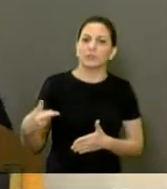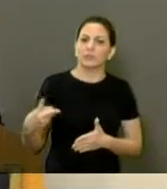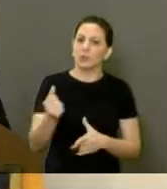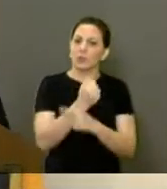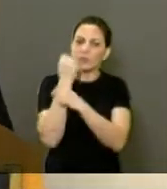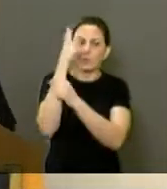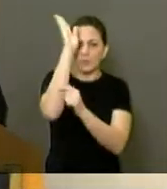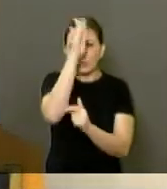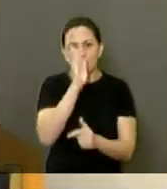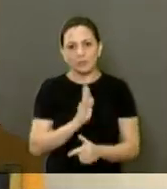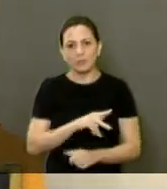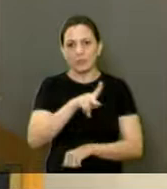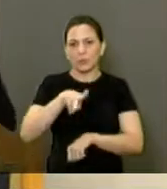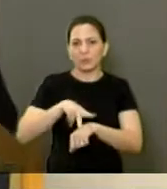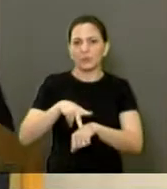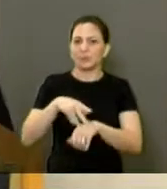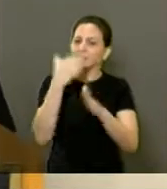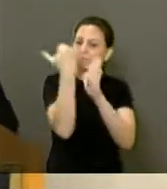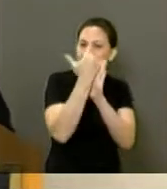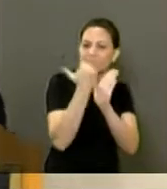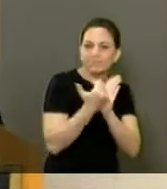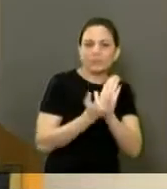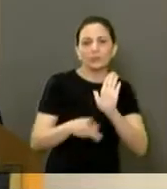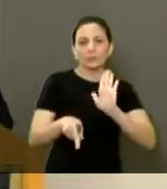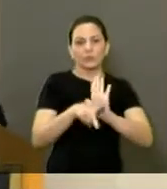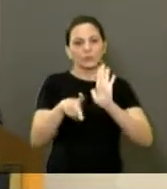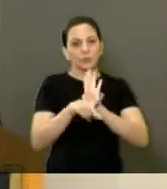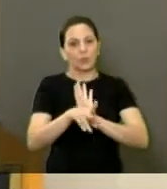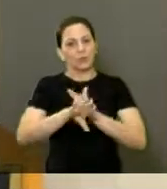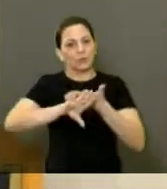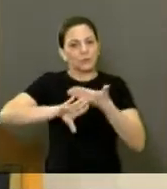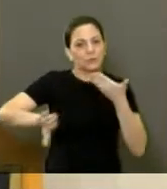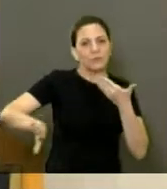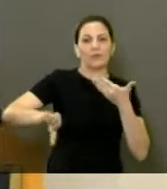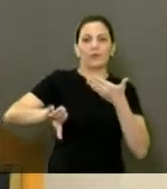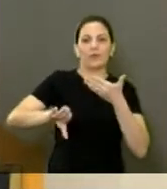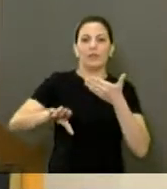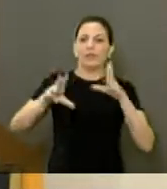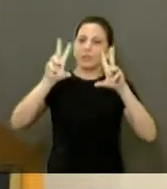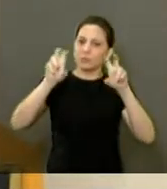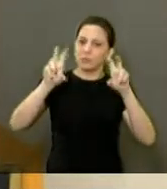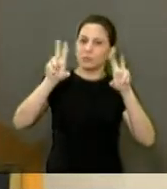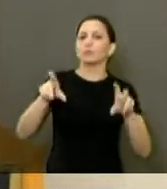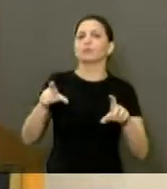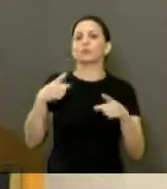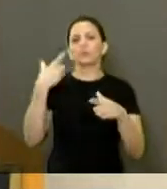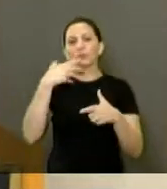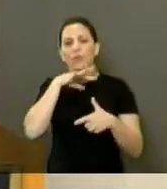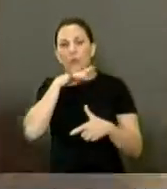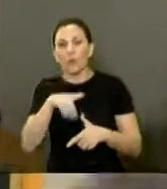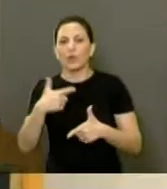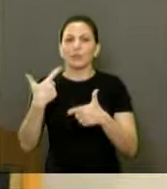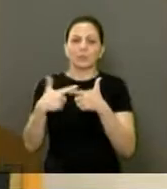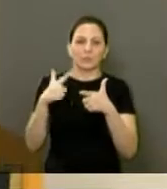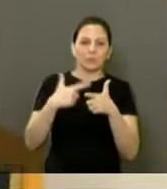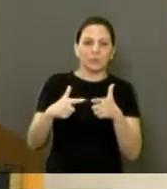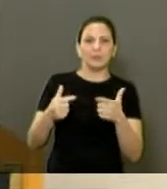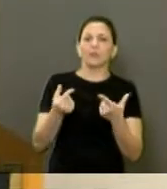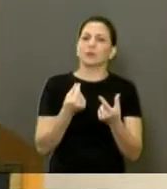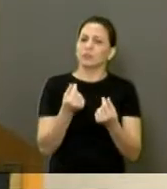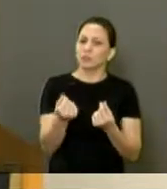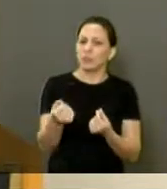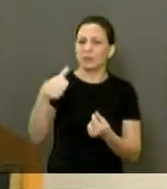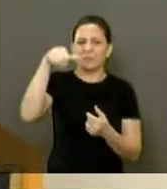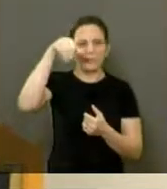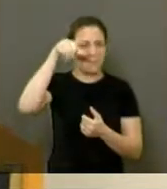do país, tomar medidas para que a gente saia dessa situação. A situação econômica não é fácil, vai piorar,